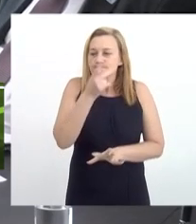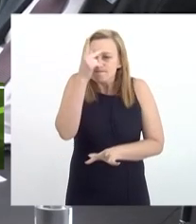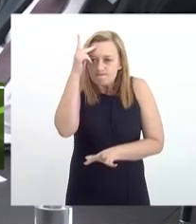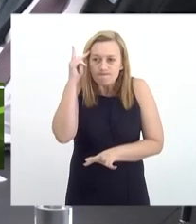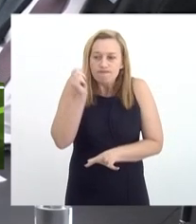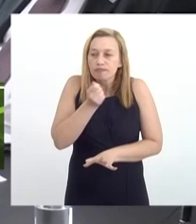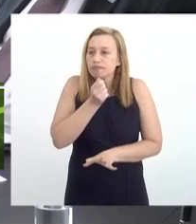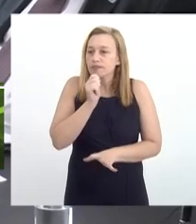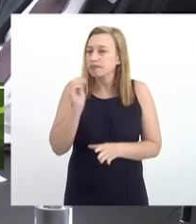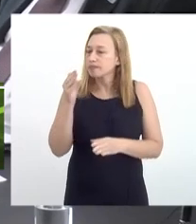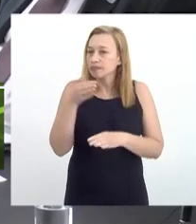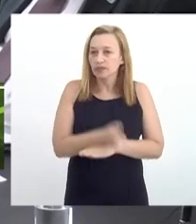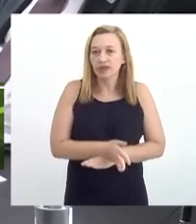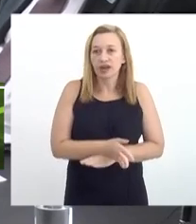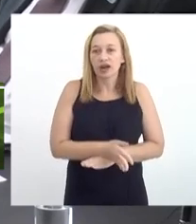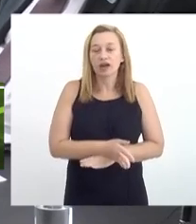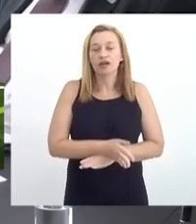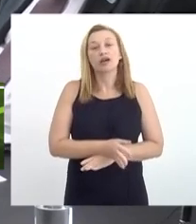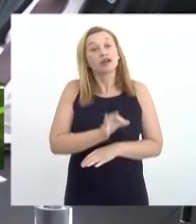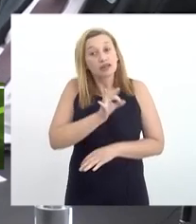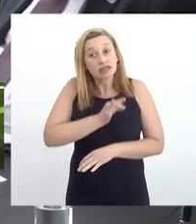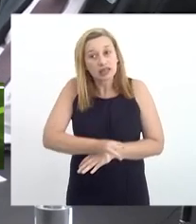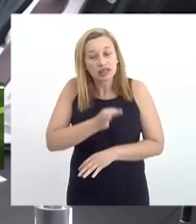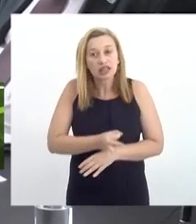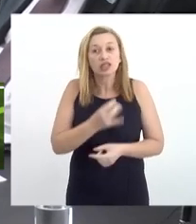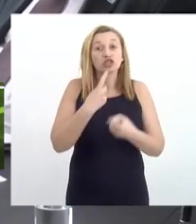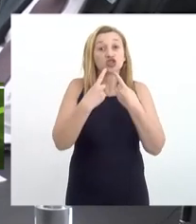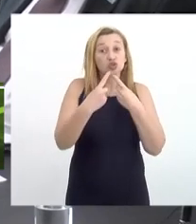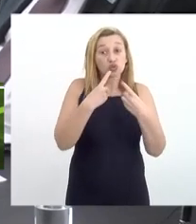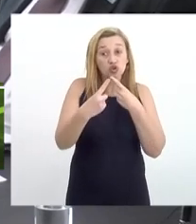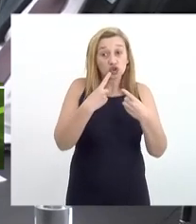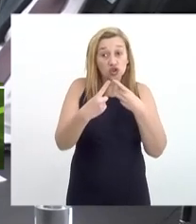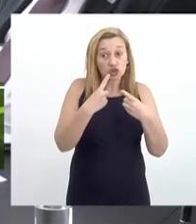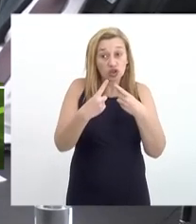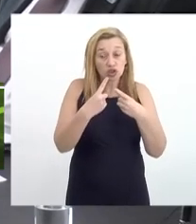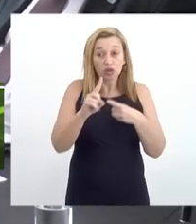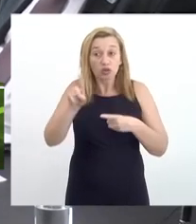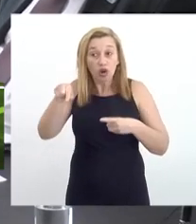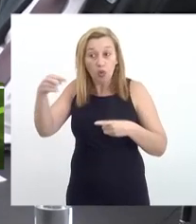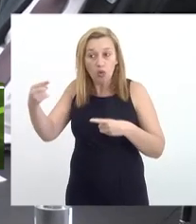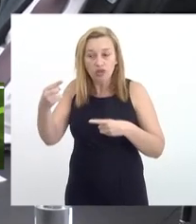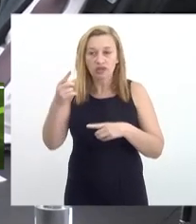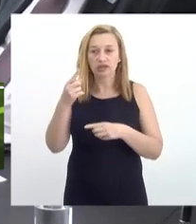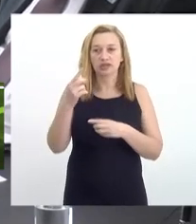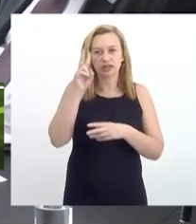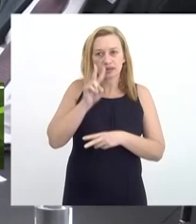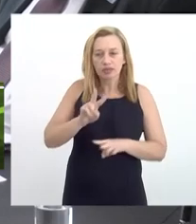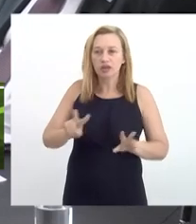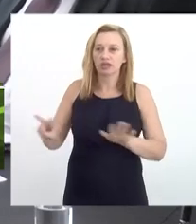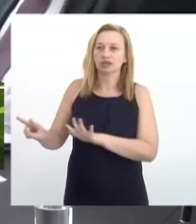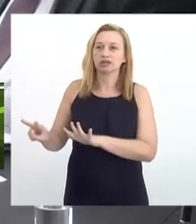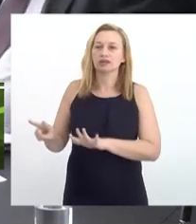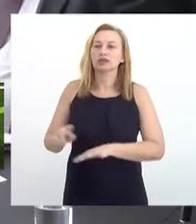essa reunião para a gente ter a linha geral para a gente discutir com as categorias na próxima semana. por favor.